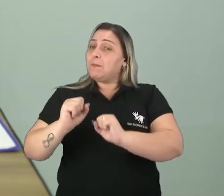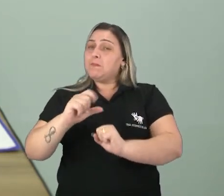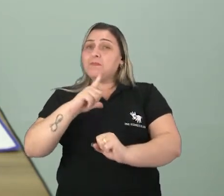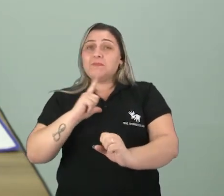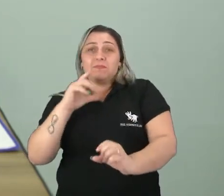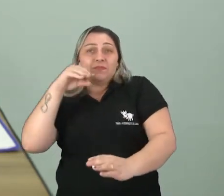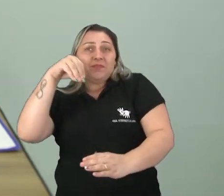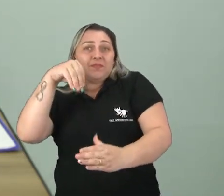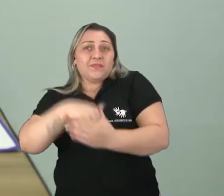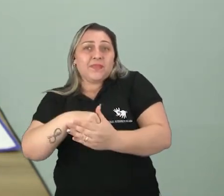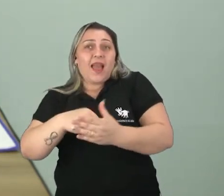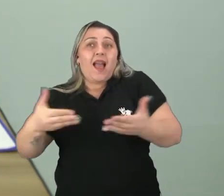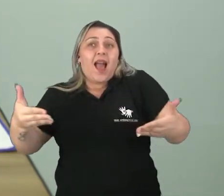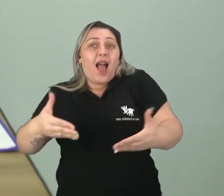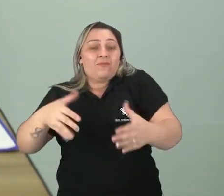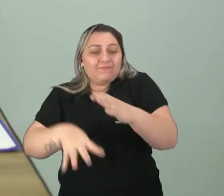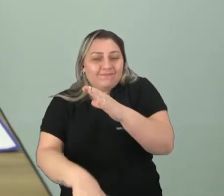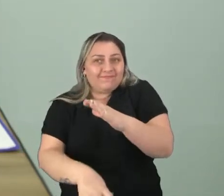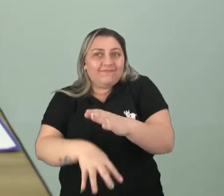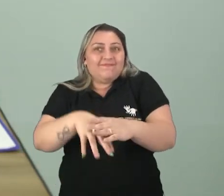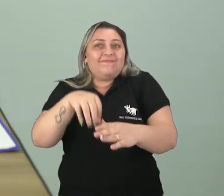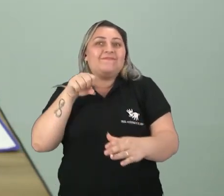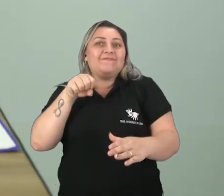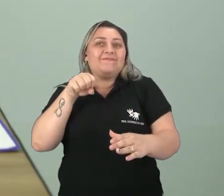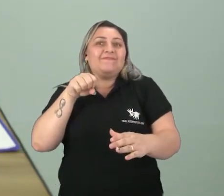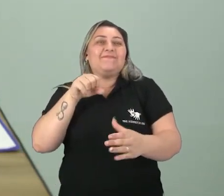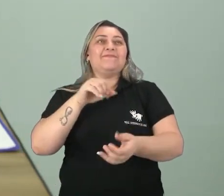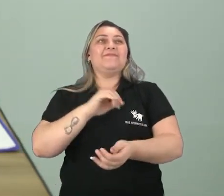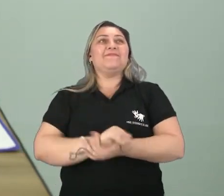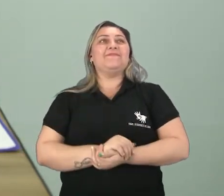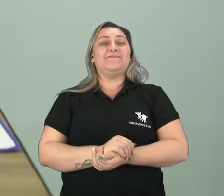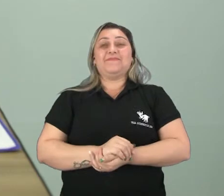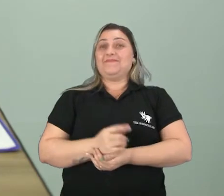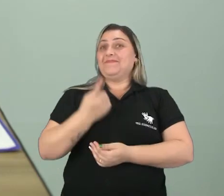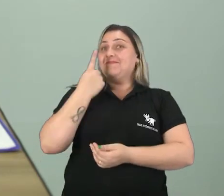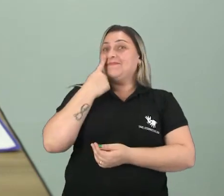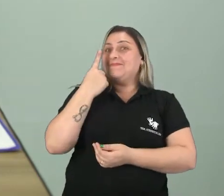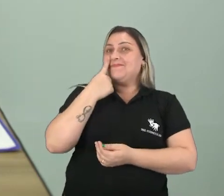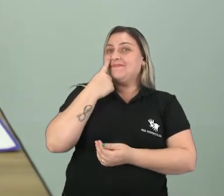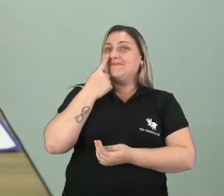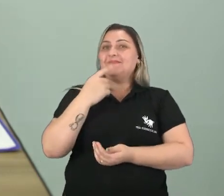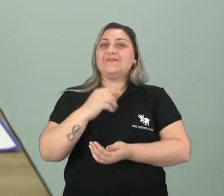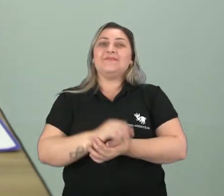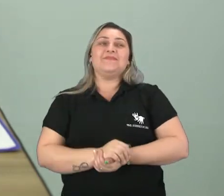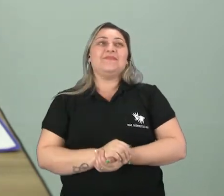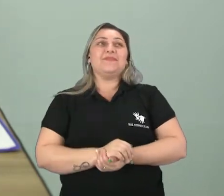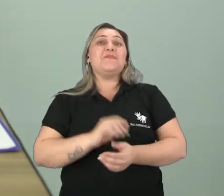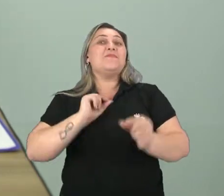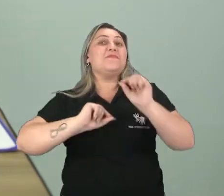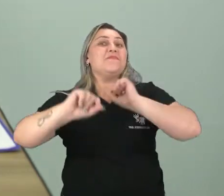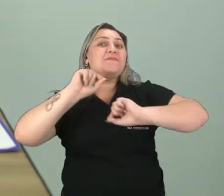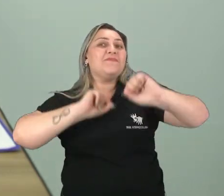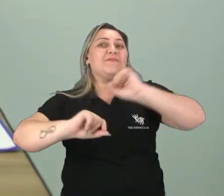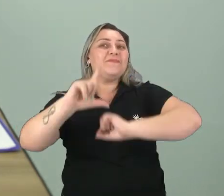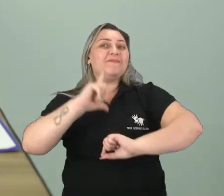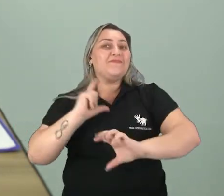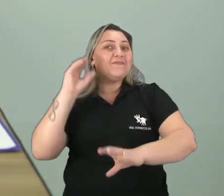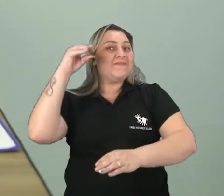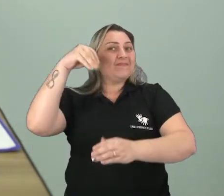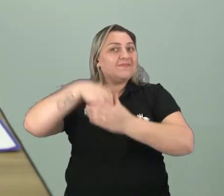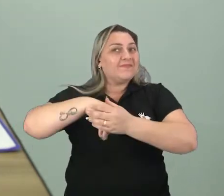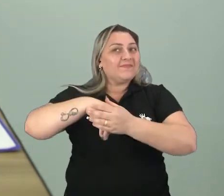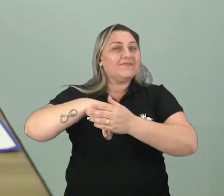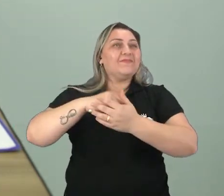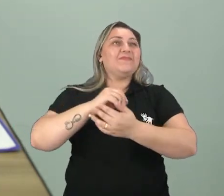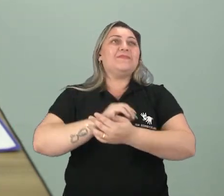pode ter lá dentro agora eu vou pegar com a minha mão vamos lá o que será que tem